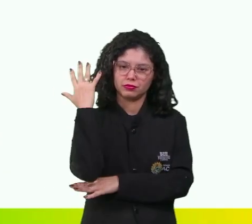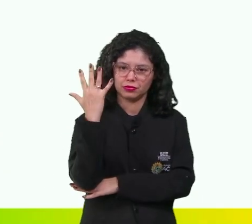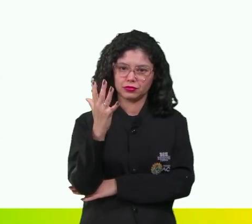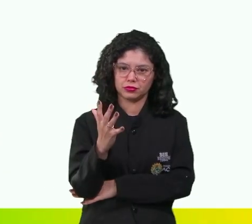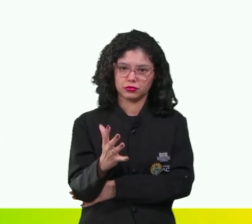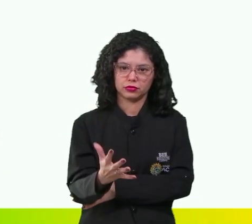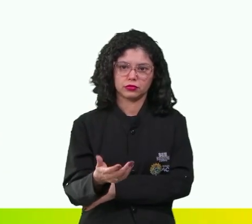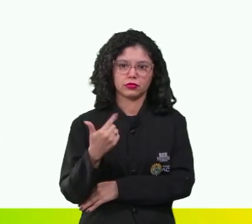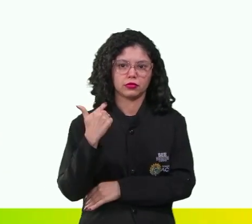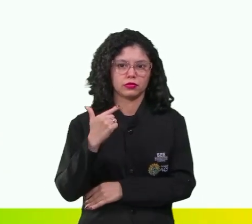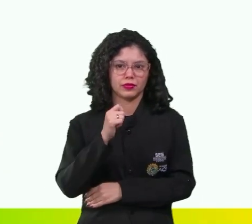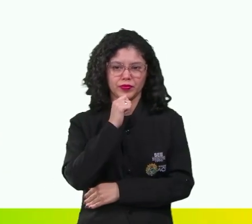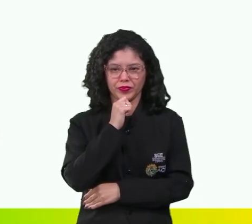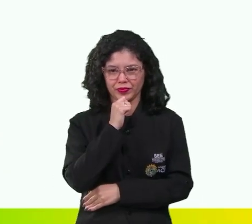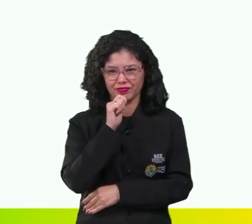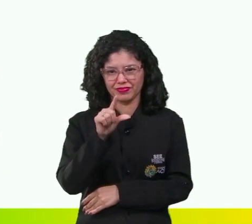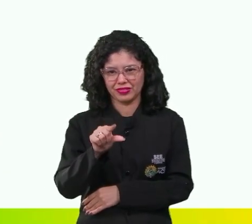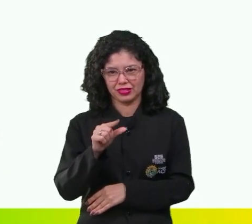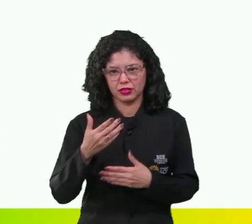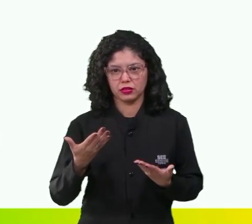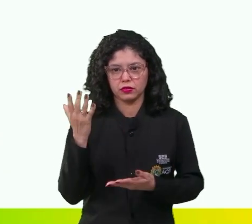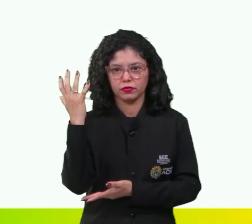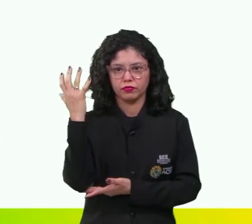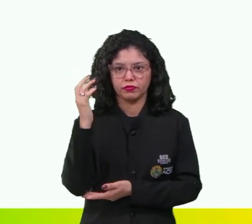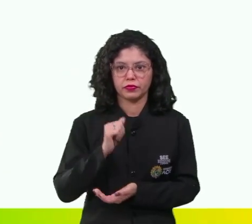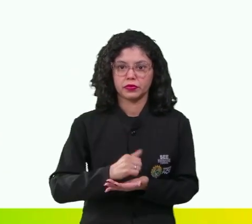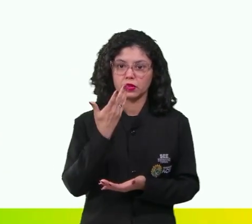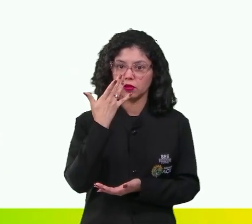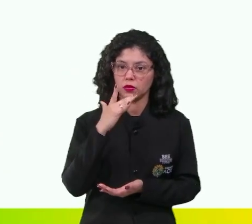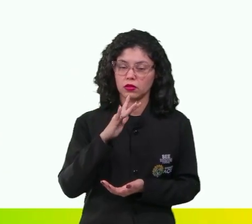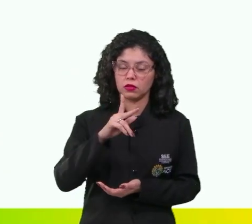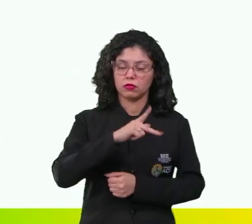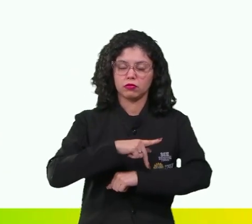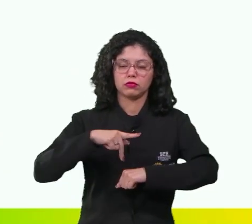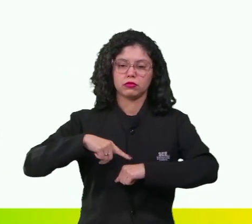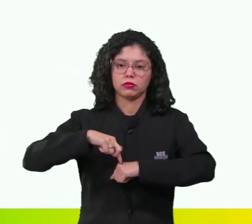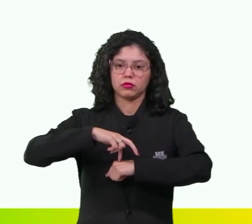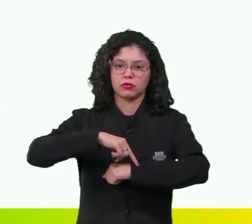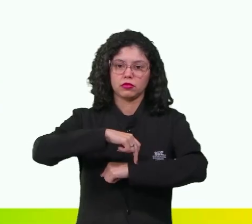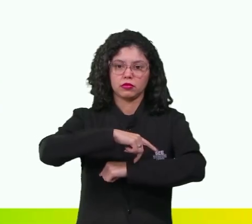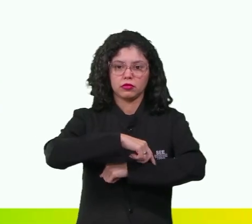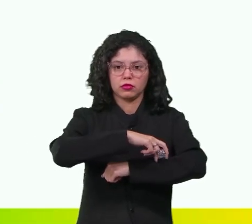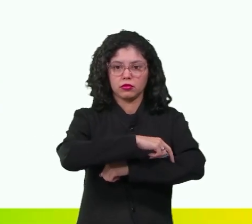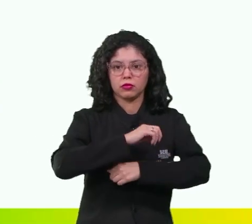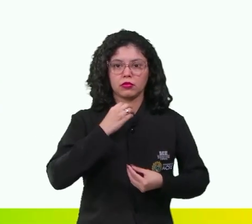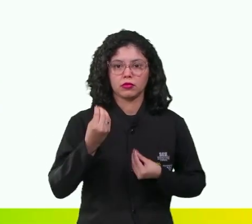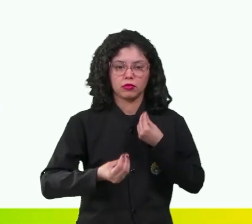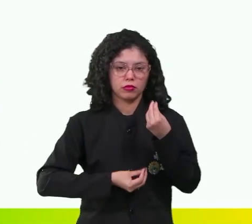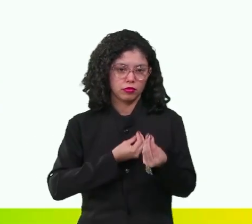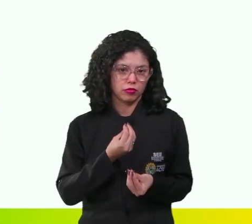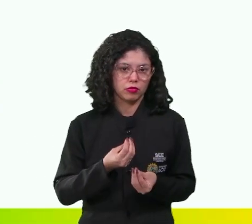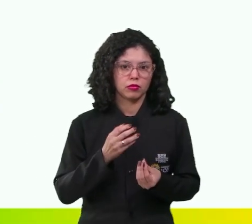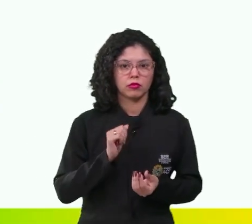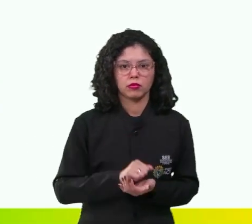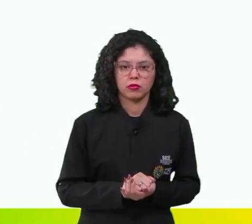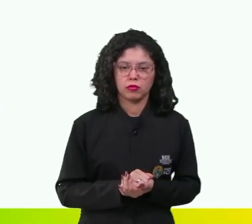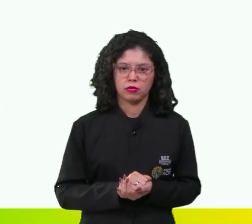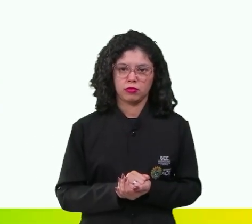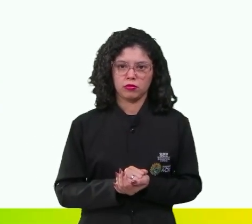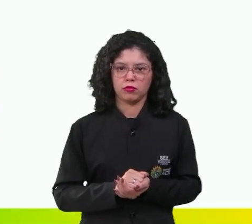aí na lateral do rio, e uma criança, uma pessoa que está aí como se estivesse